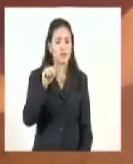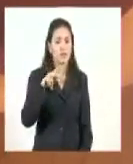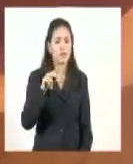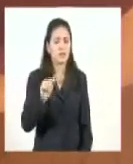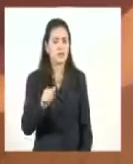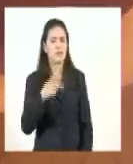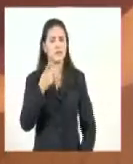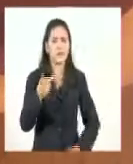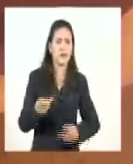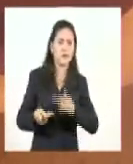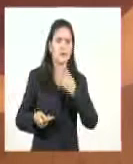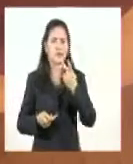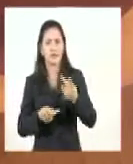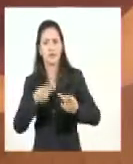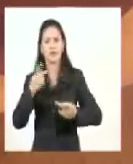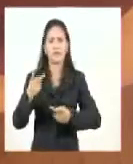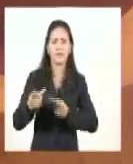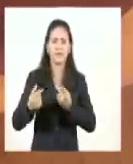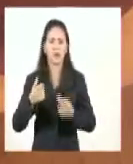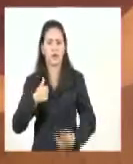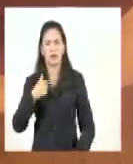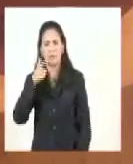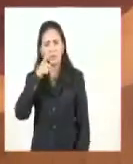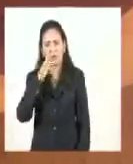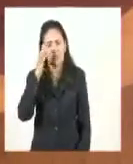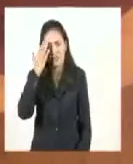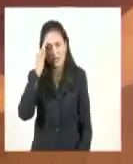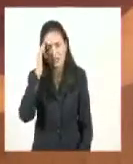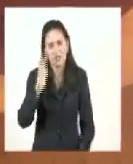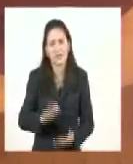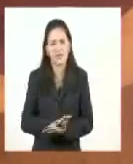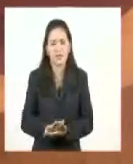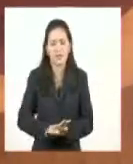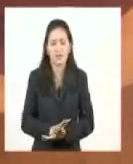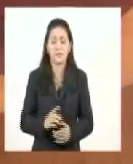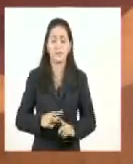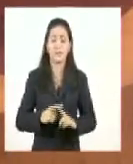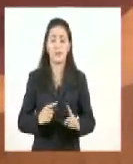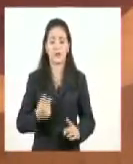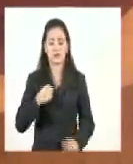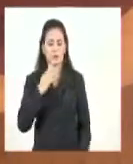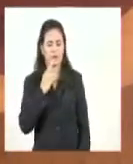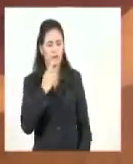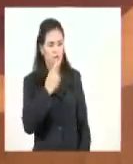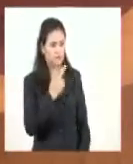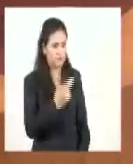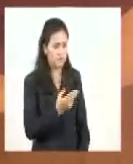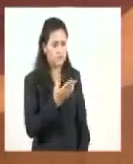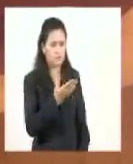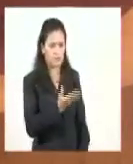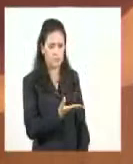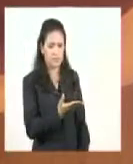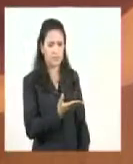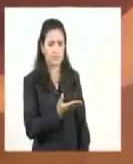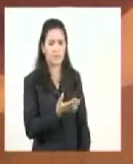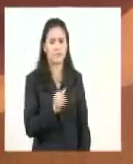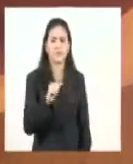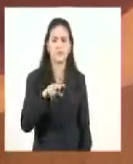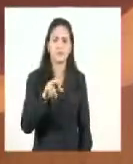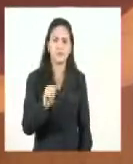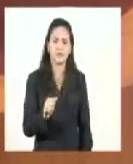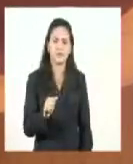falou e não consegui entender, mas o pouco que eu consegui entender, eu vou responder para a deputada Ana do Gás e vou responder para ela, que